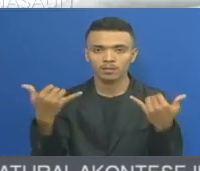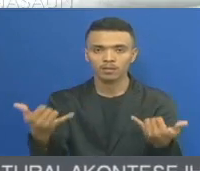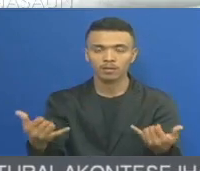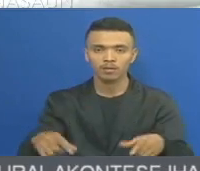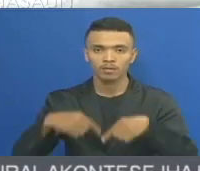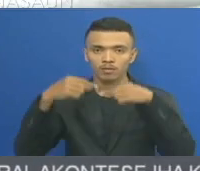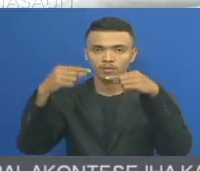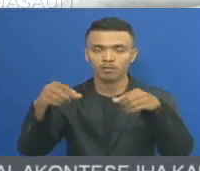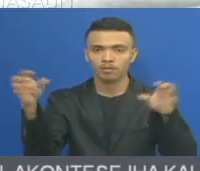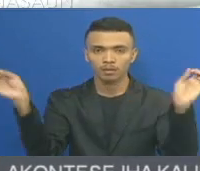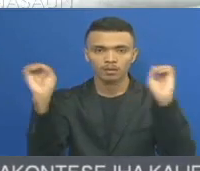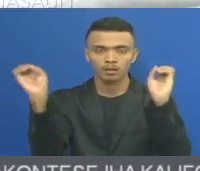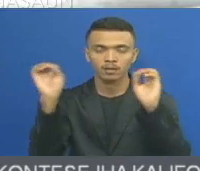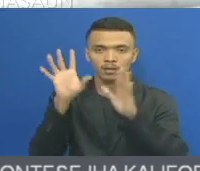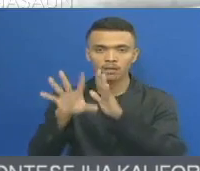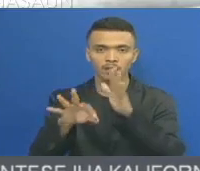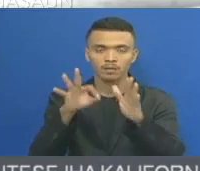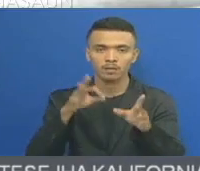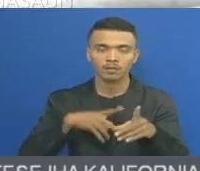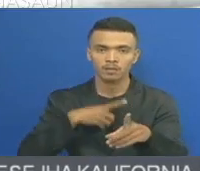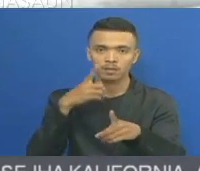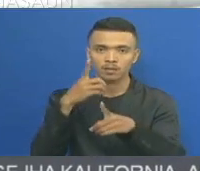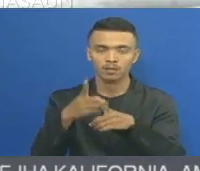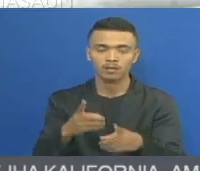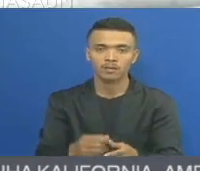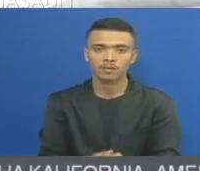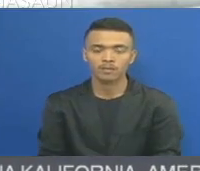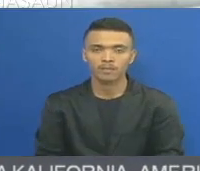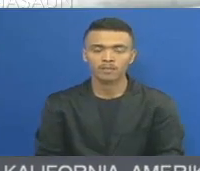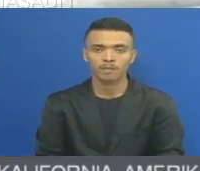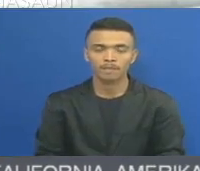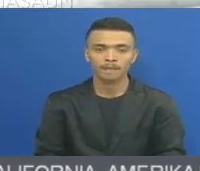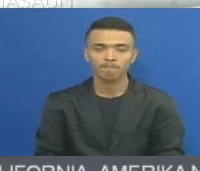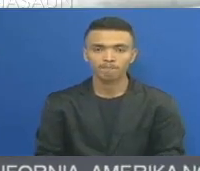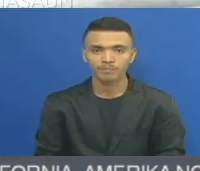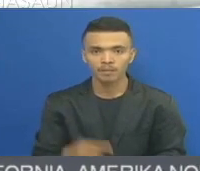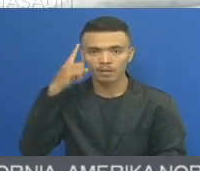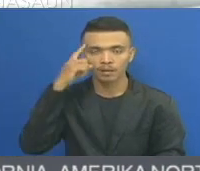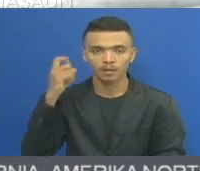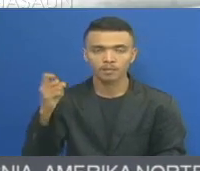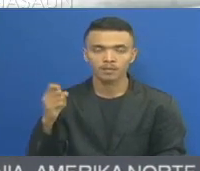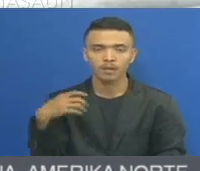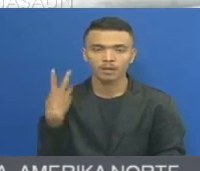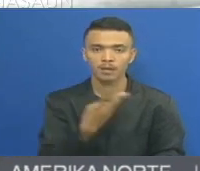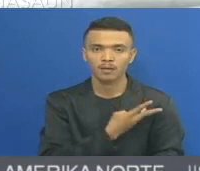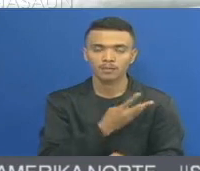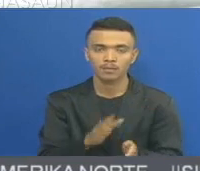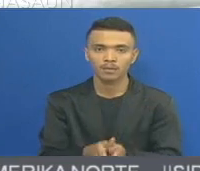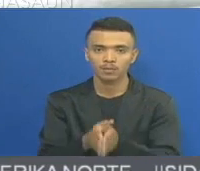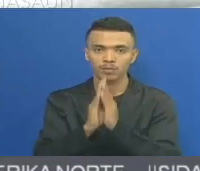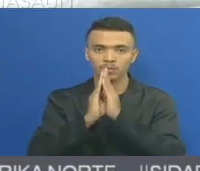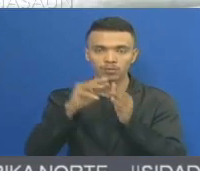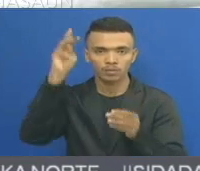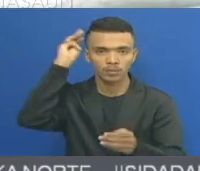a mi la hetan mi direito be ma ka. Tu merece para mbel hetan. Tamba hoi da né ma ka a mi husu para